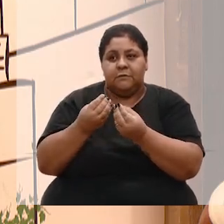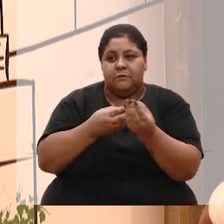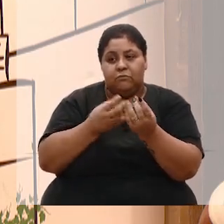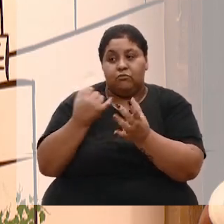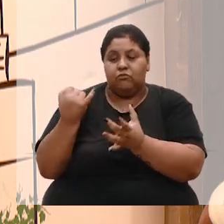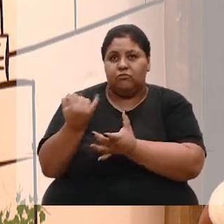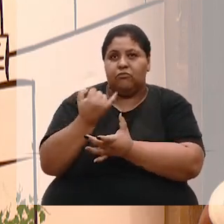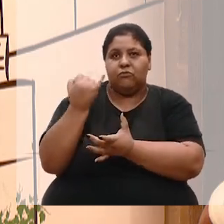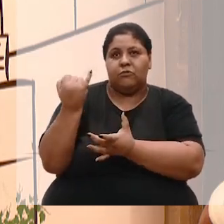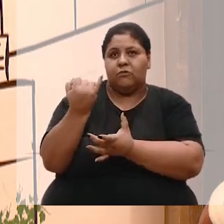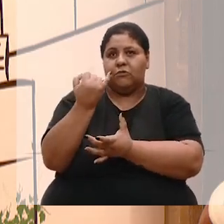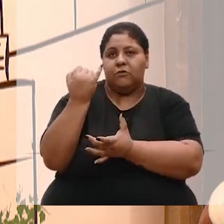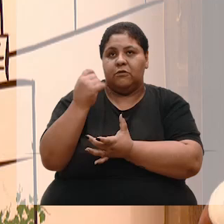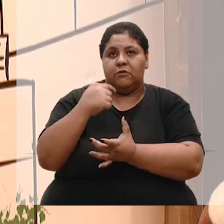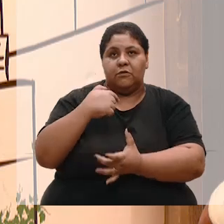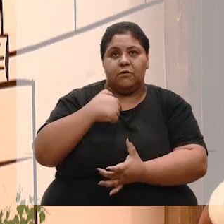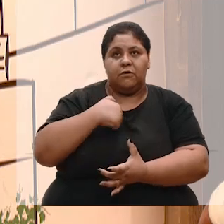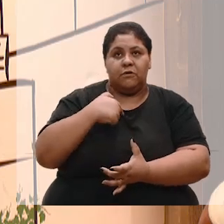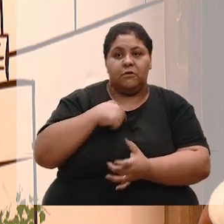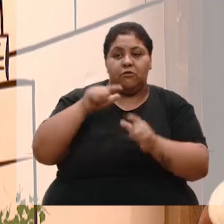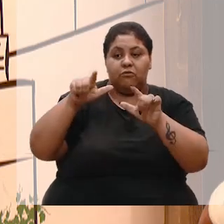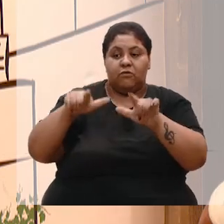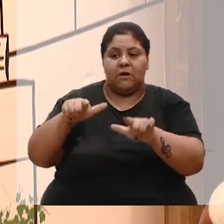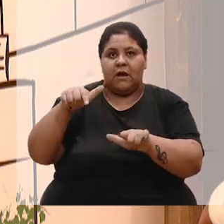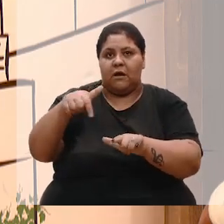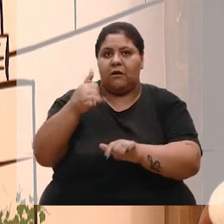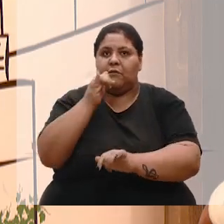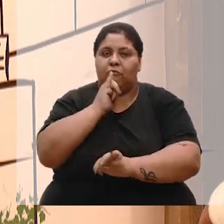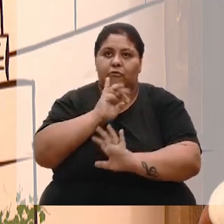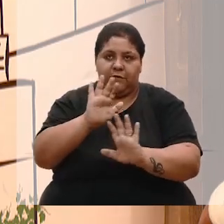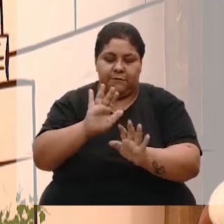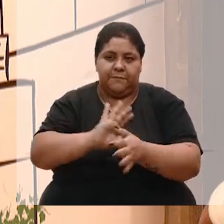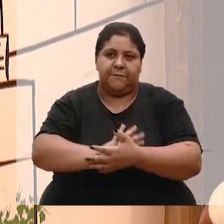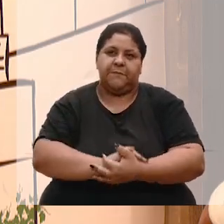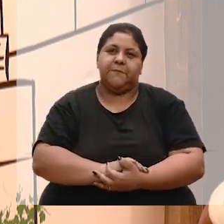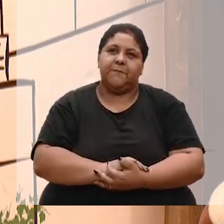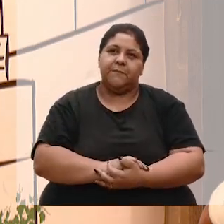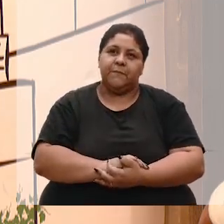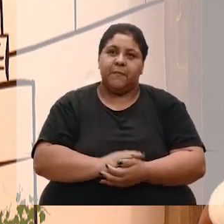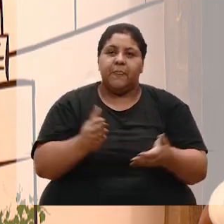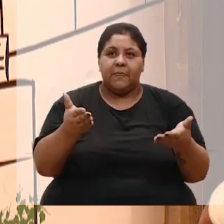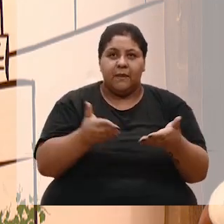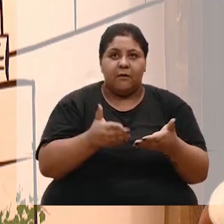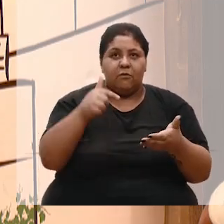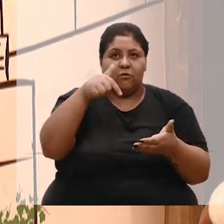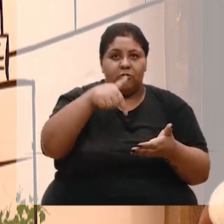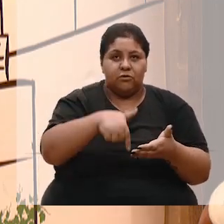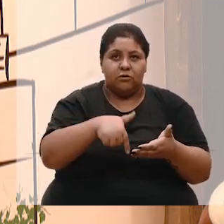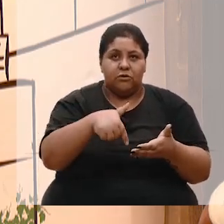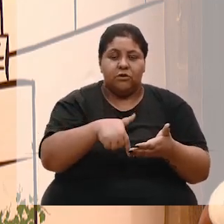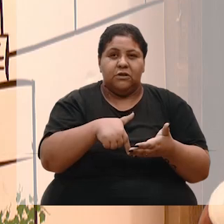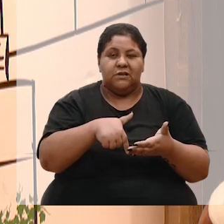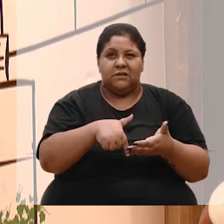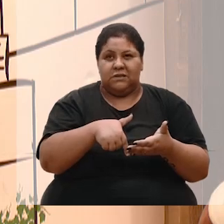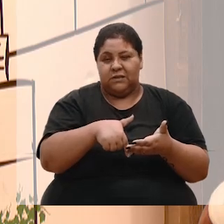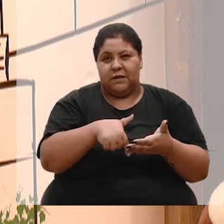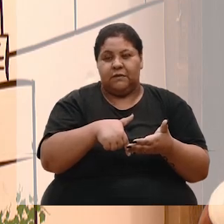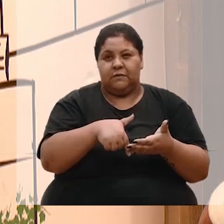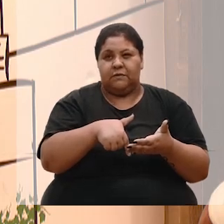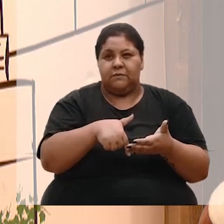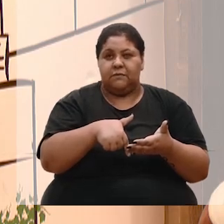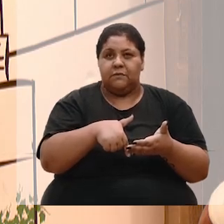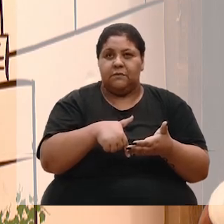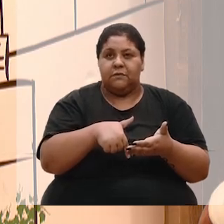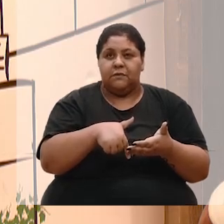importante do eu e aonde eu estou. Por exemplo, hoje nós temos um alto índice, que eu estava te falando,